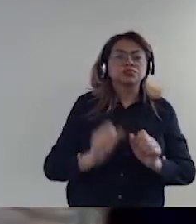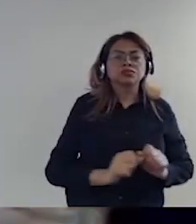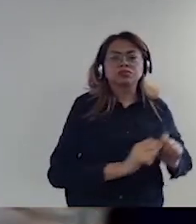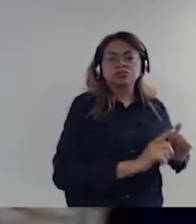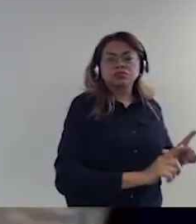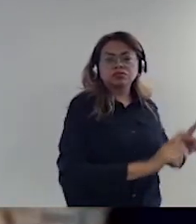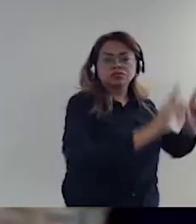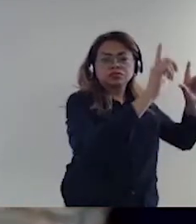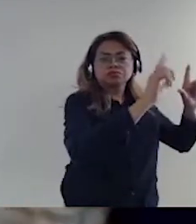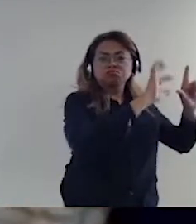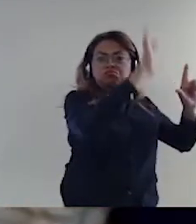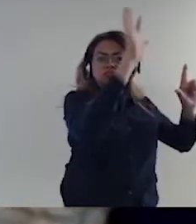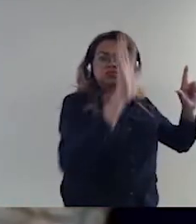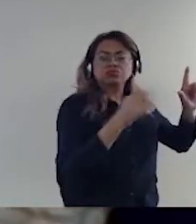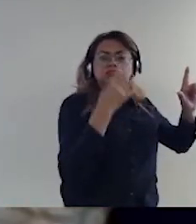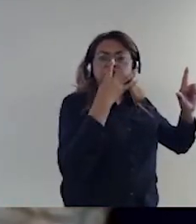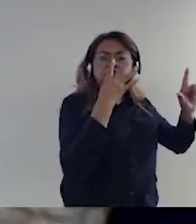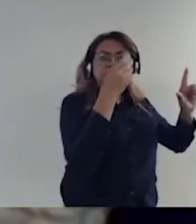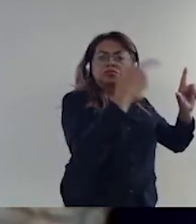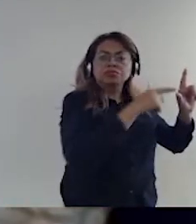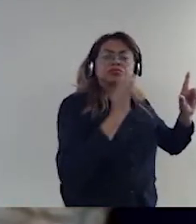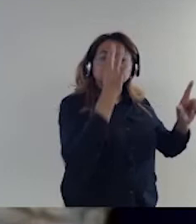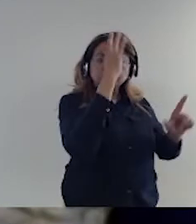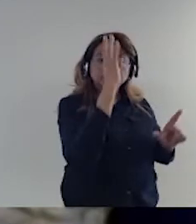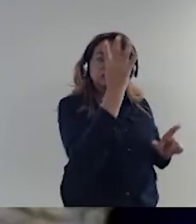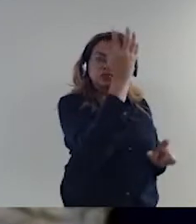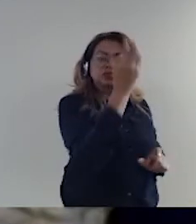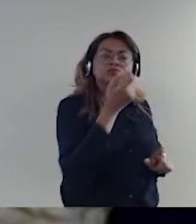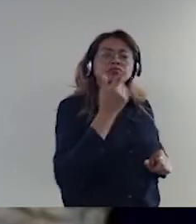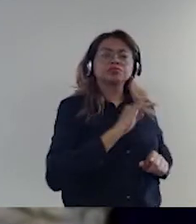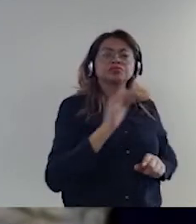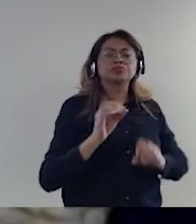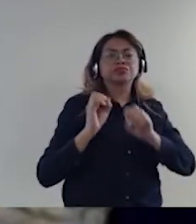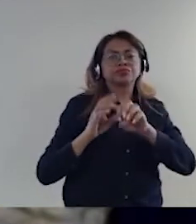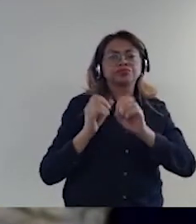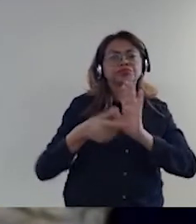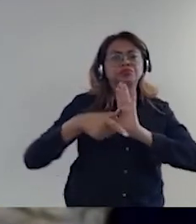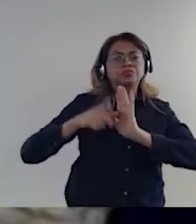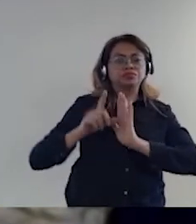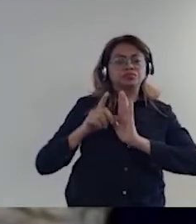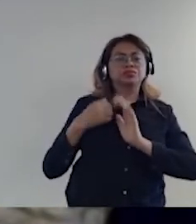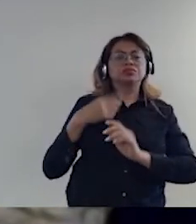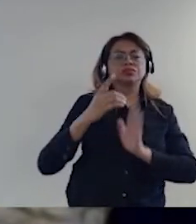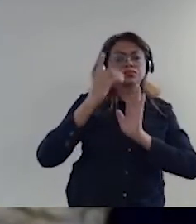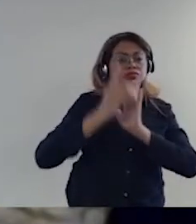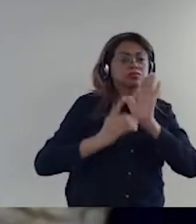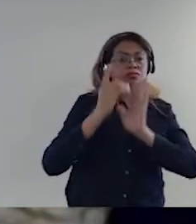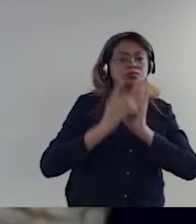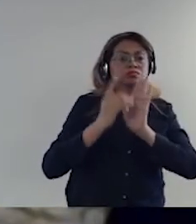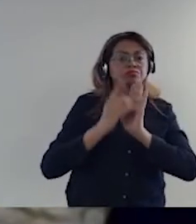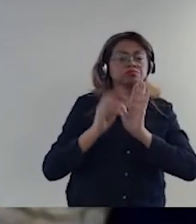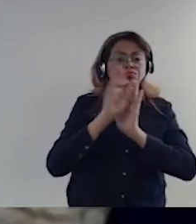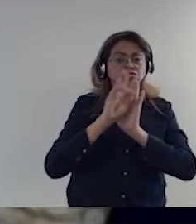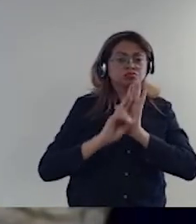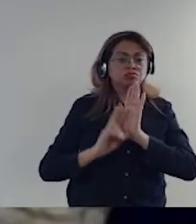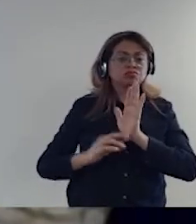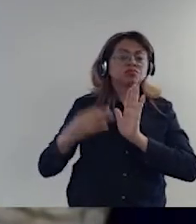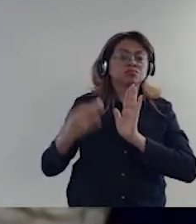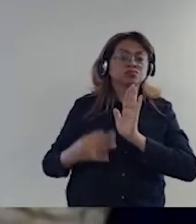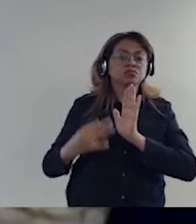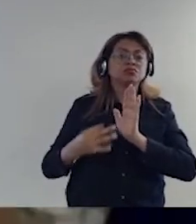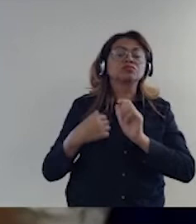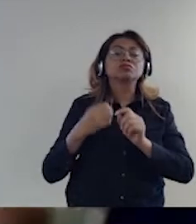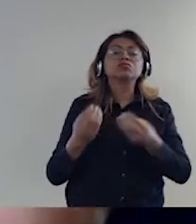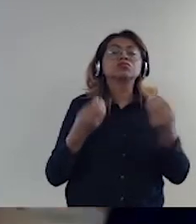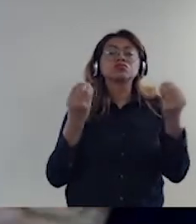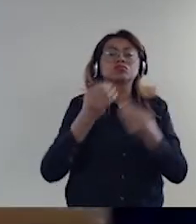mas nós só podemos resolver o problema perante o caso concreto. Porque o direito é uma arte pragmática, é uma arte de resolução de problemas.